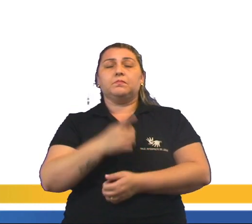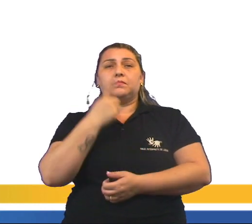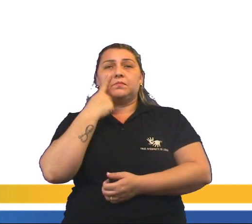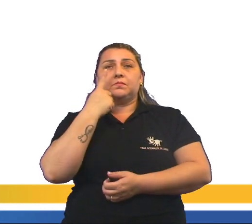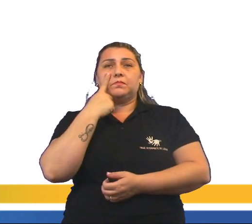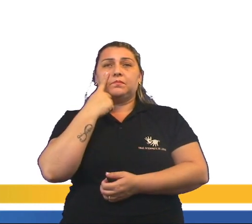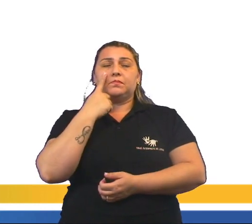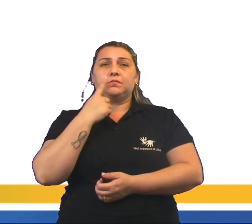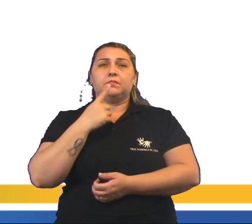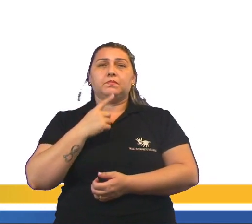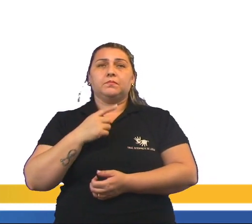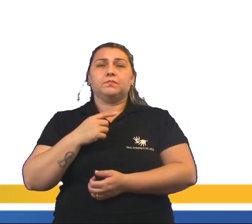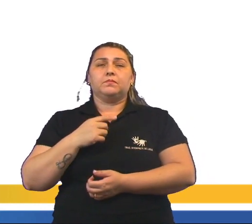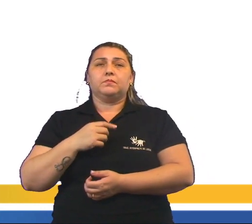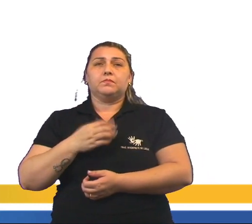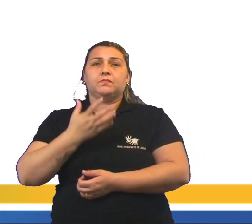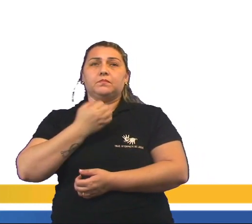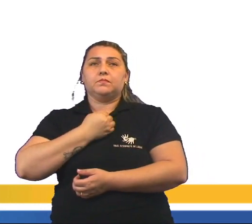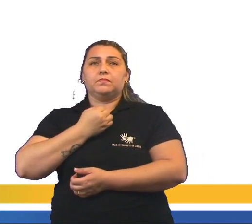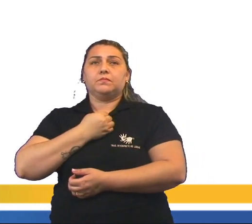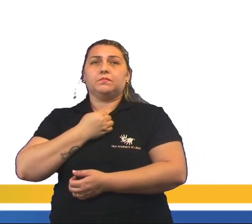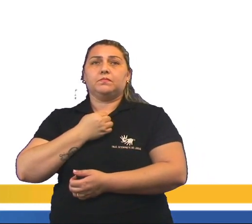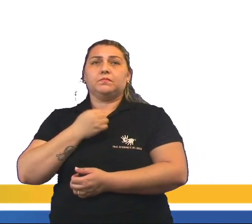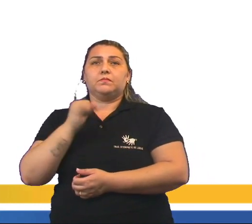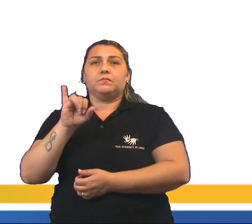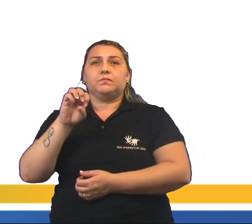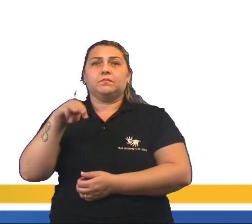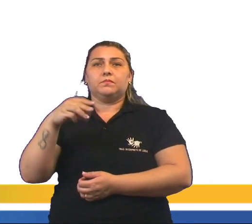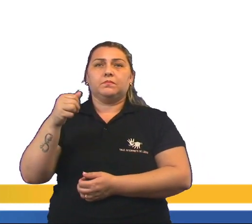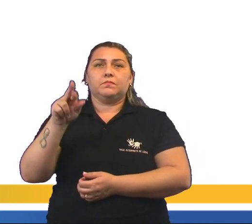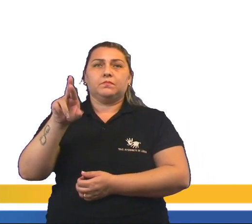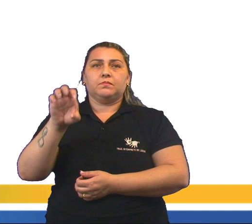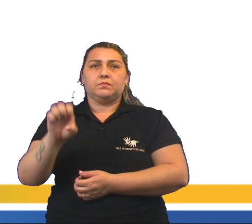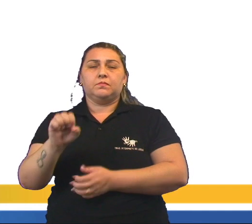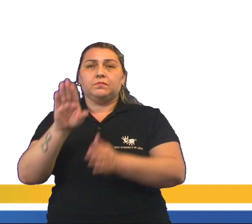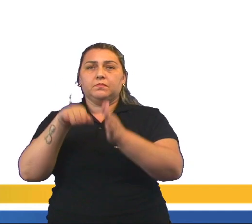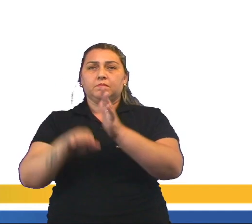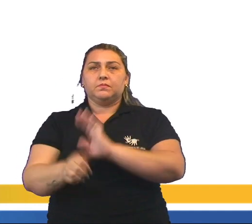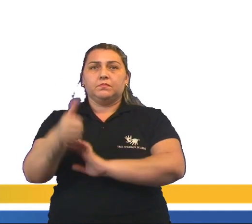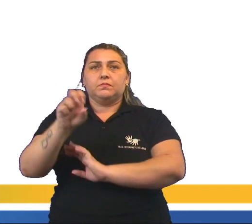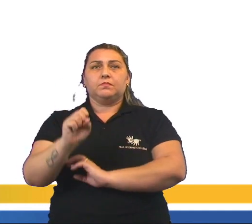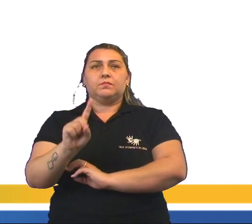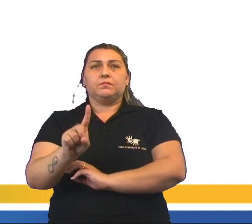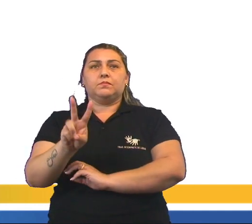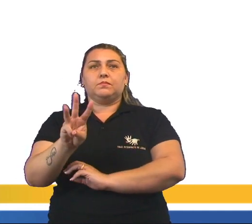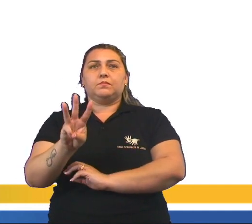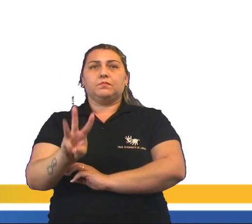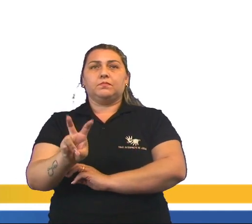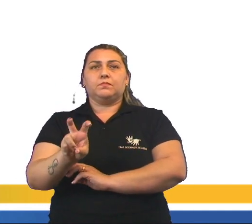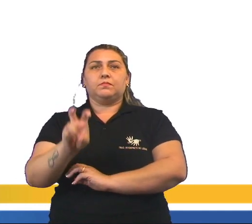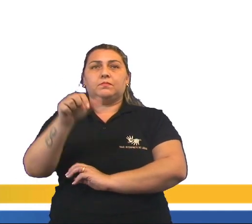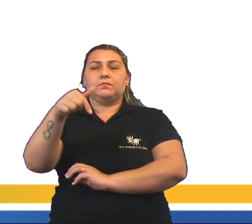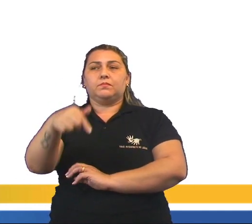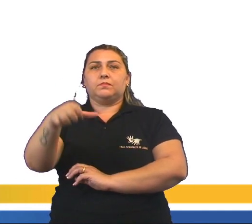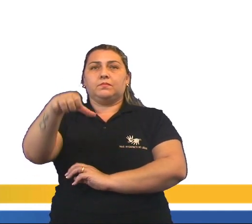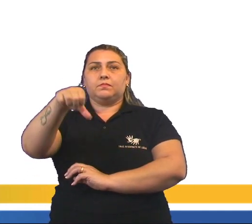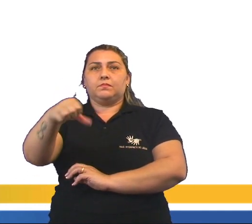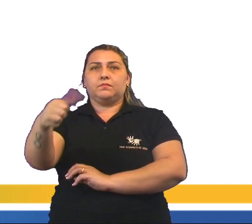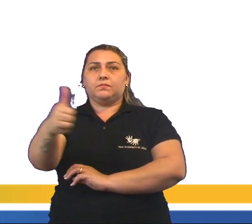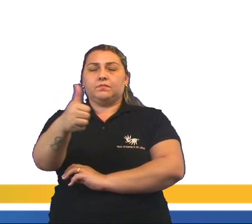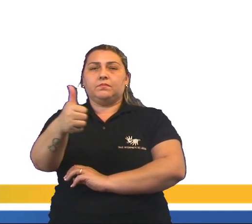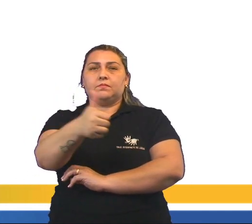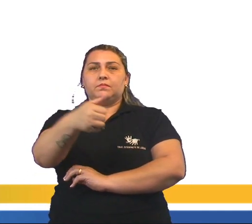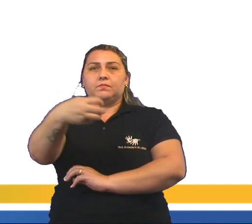Observe que nesse caso agora vamos falar só dos números ímpares menor do que 15 1 3 5